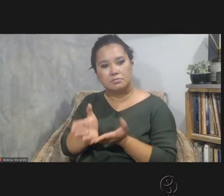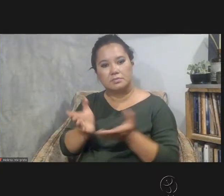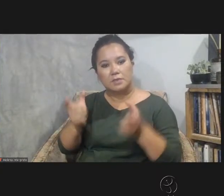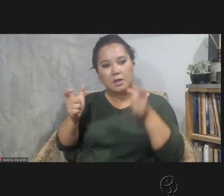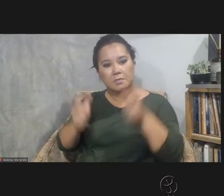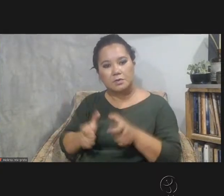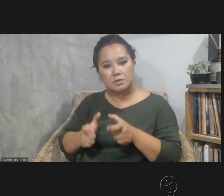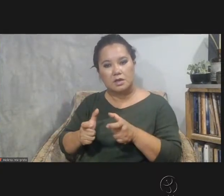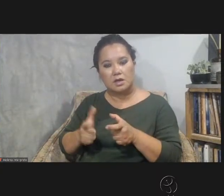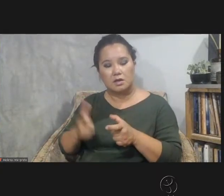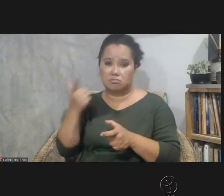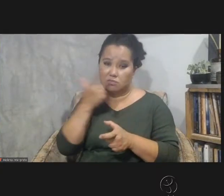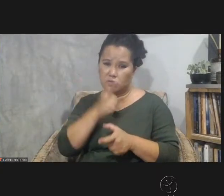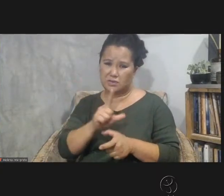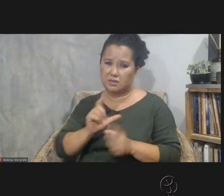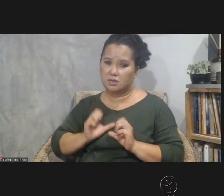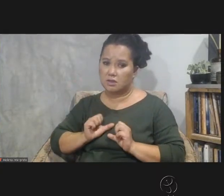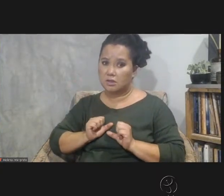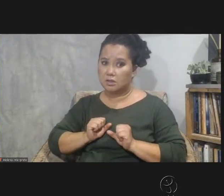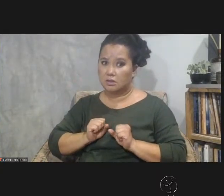esperar